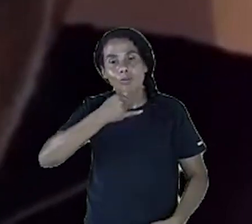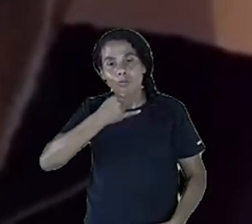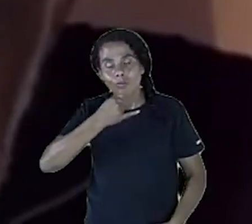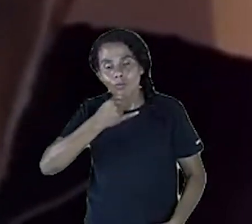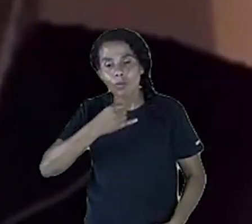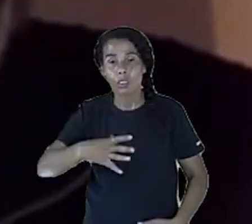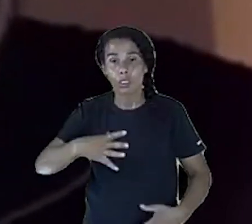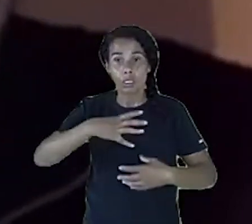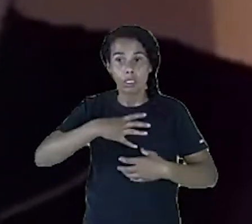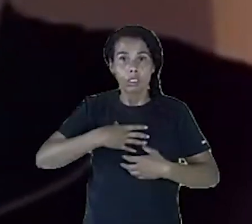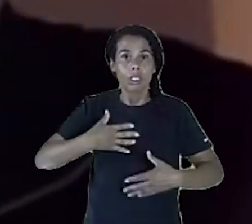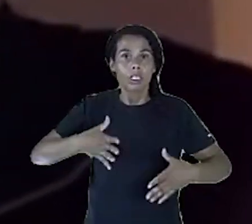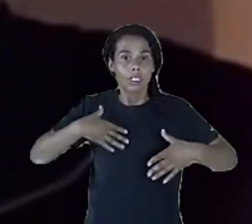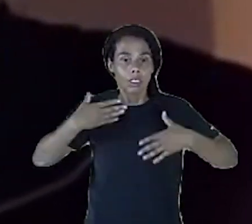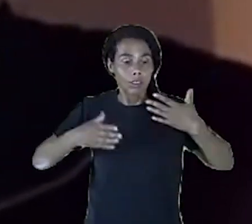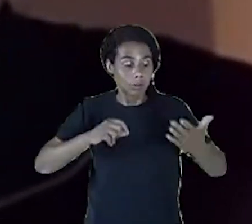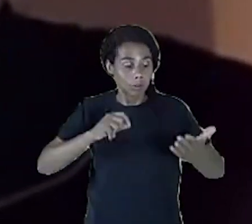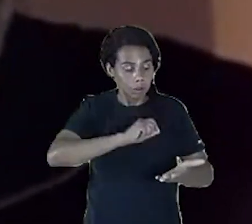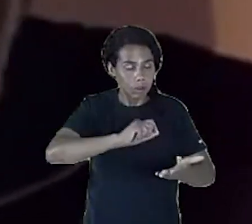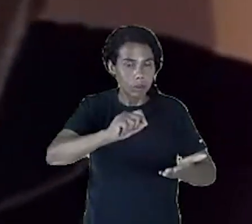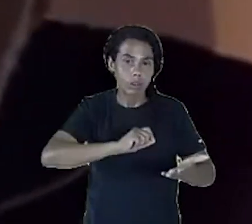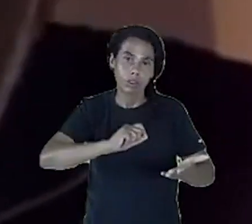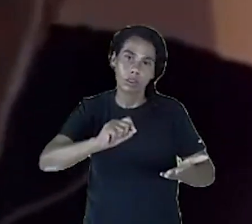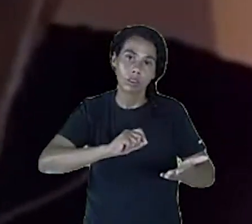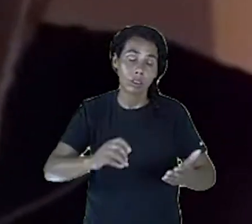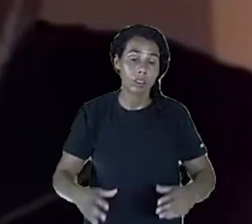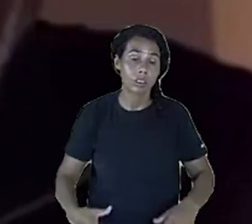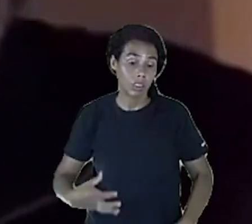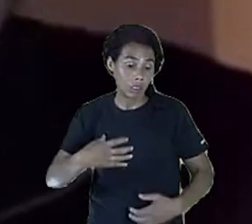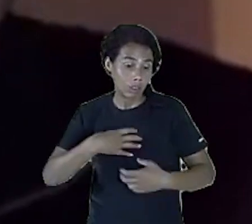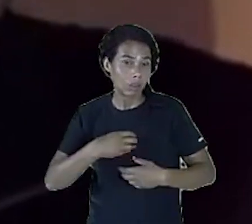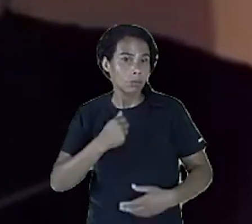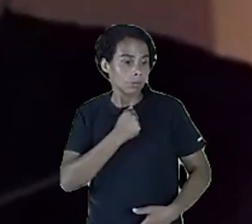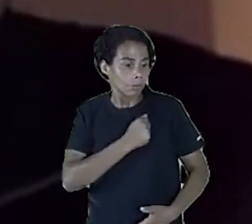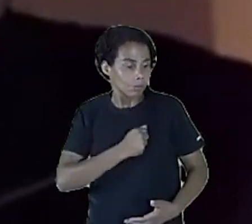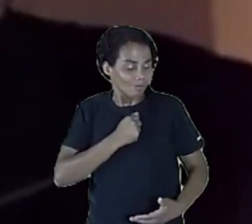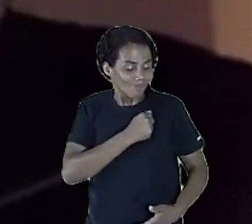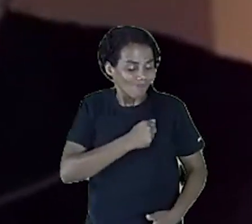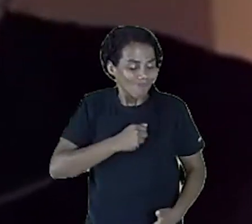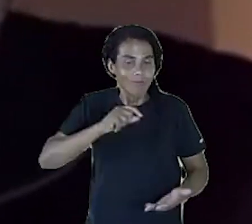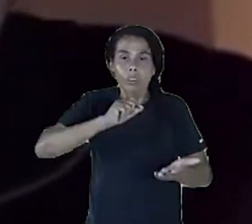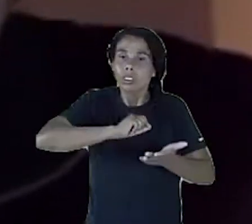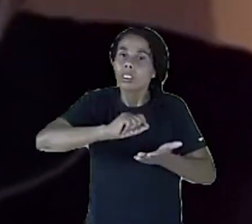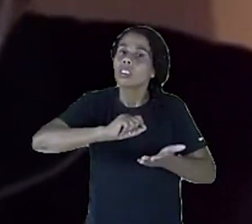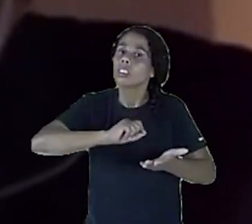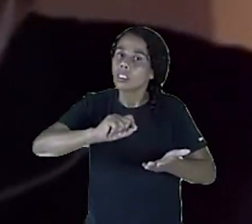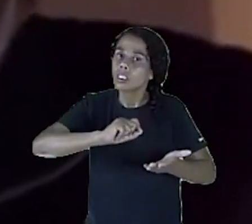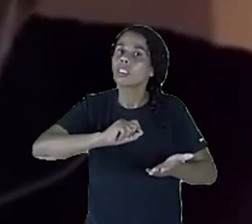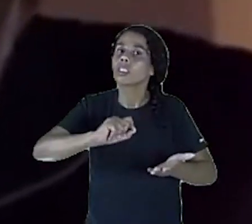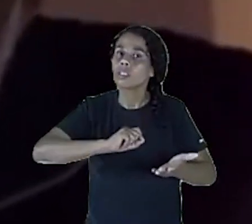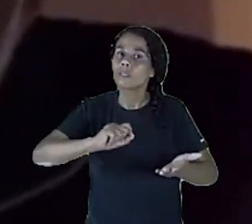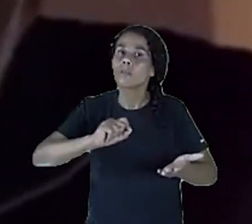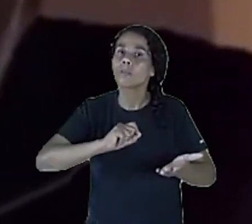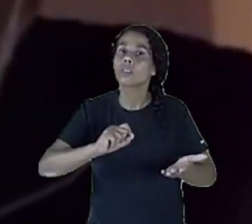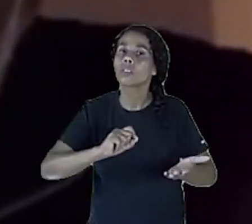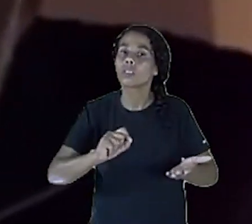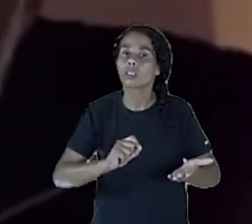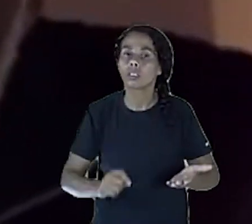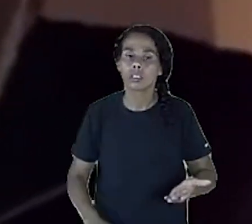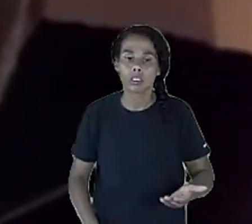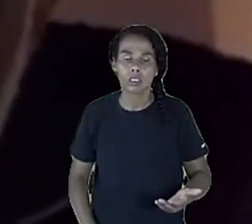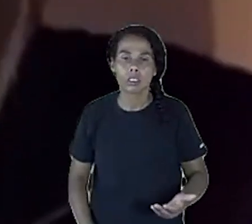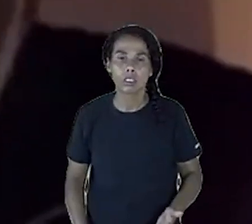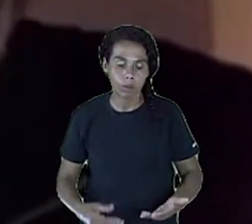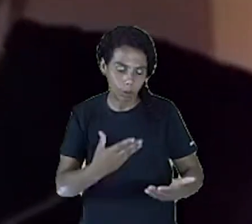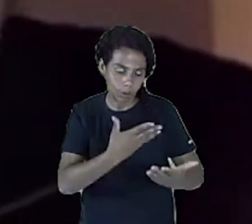me transpassando, não é? Me atravessando e sendo submetidas